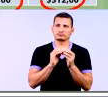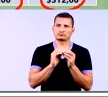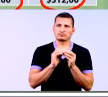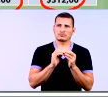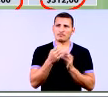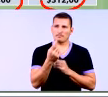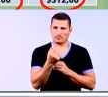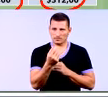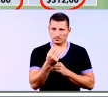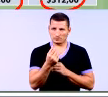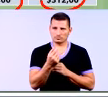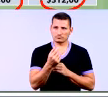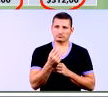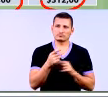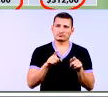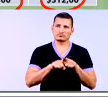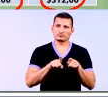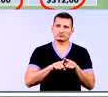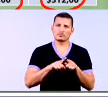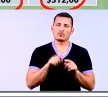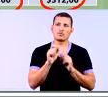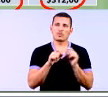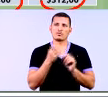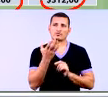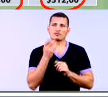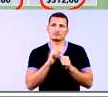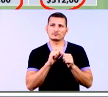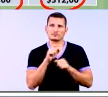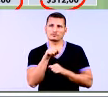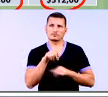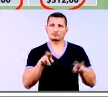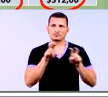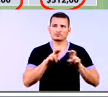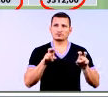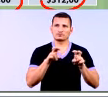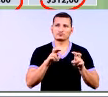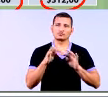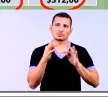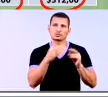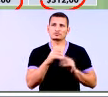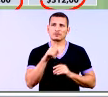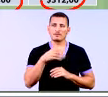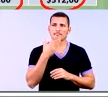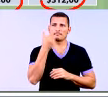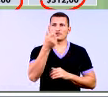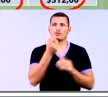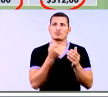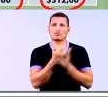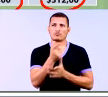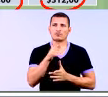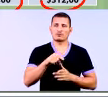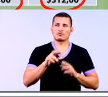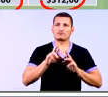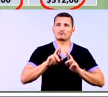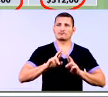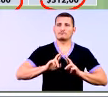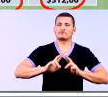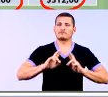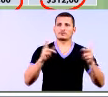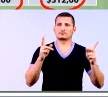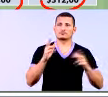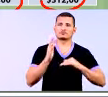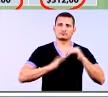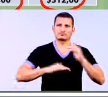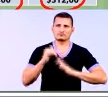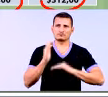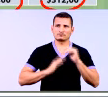e com o que eu quero fazer com aquele equipamento. Tudo isso vai me trazer a melhor compra. Isso é o que diferencia um